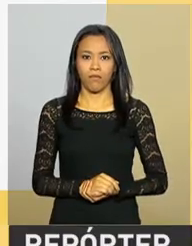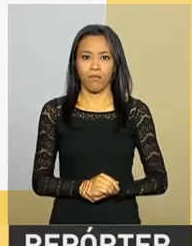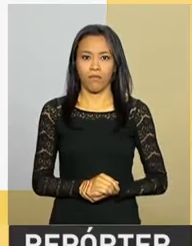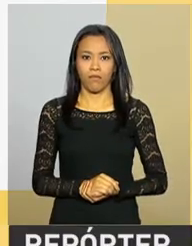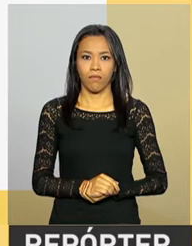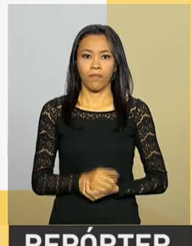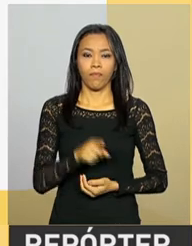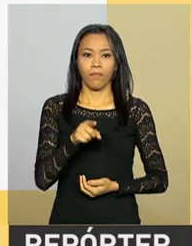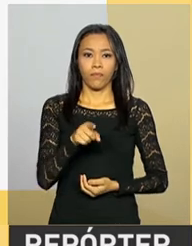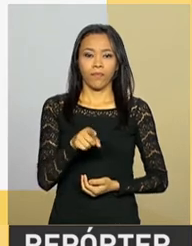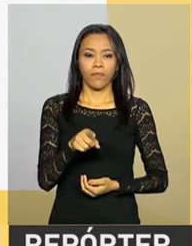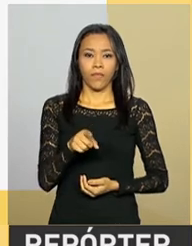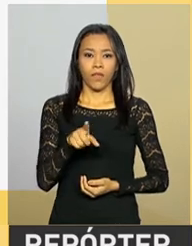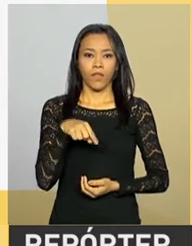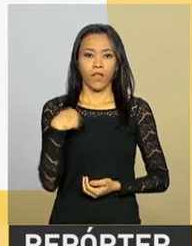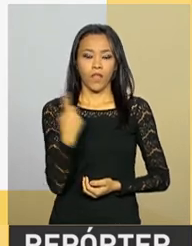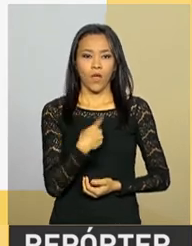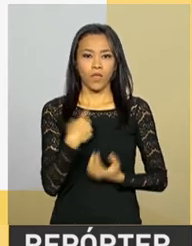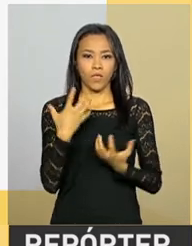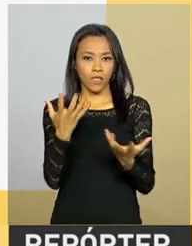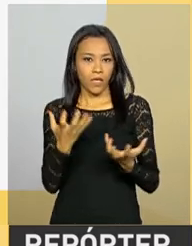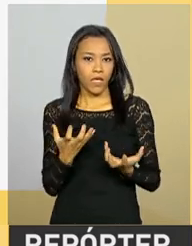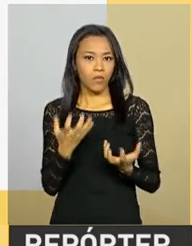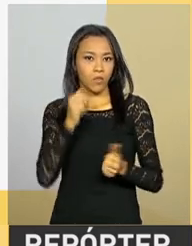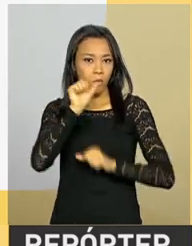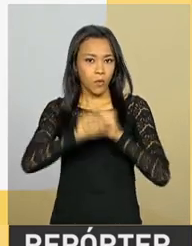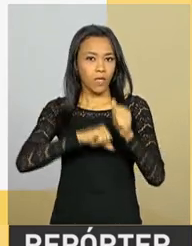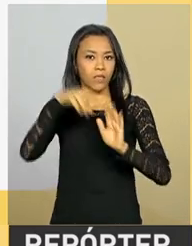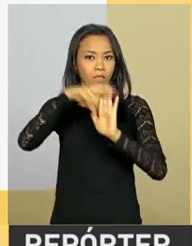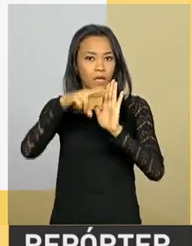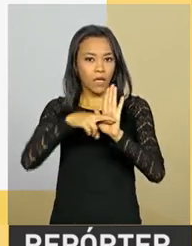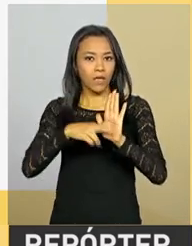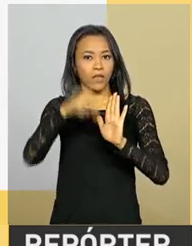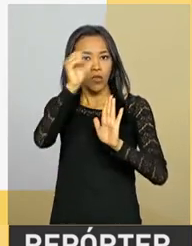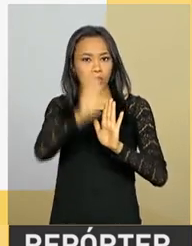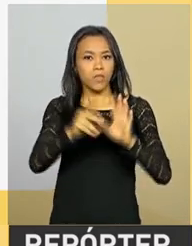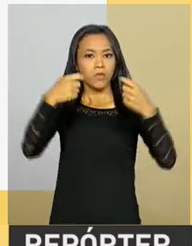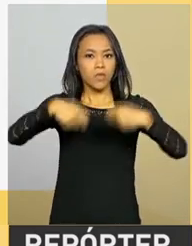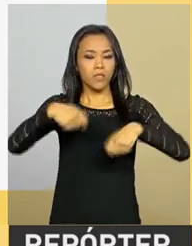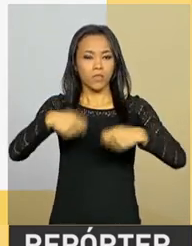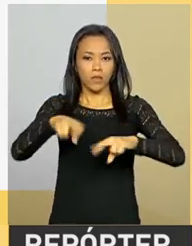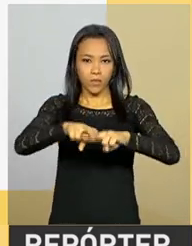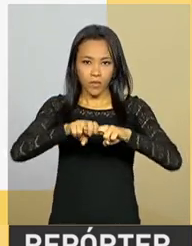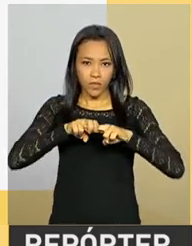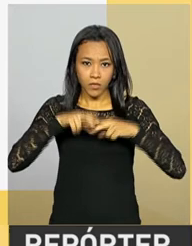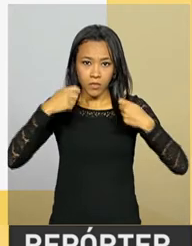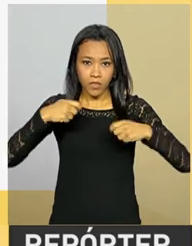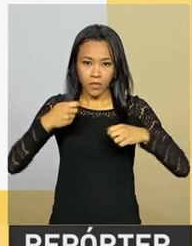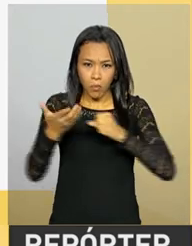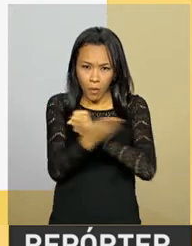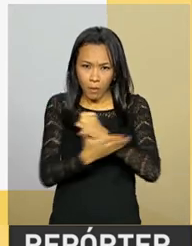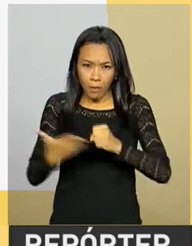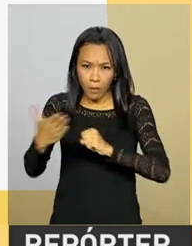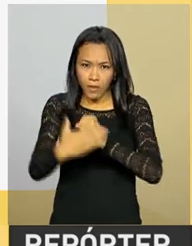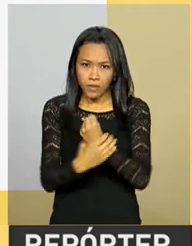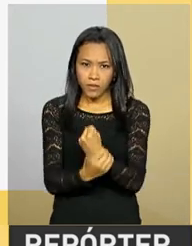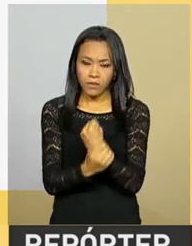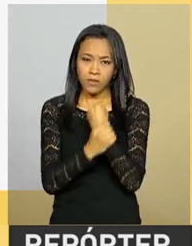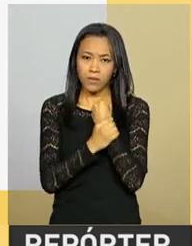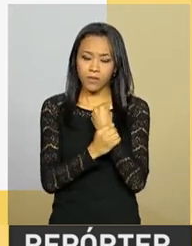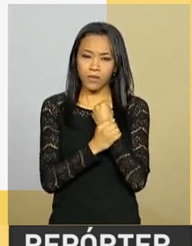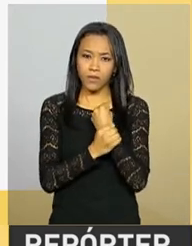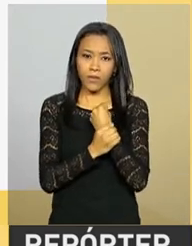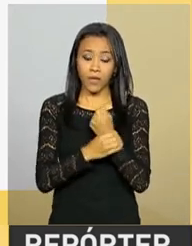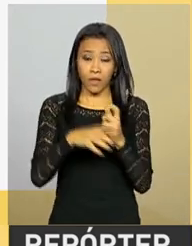Nós queremos fazer as reformas que o Brasil precisa. E para isso, nós necessitamos ter uma base muito consistente. O